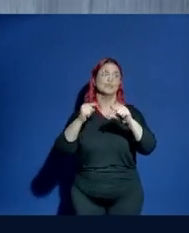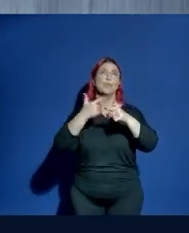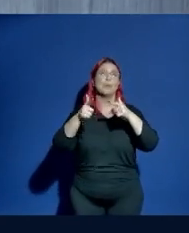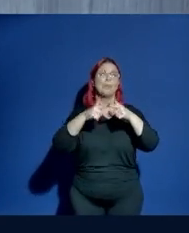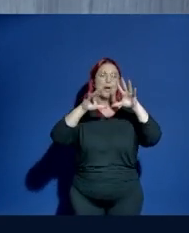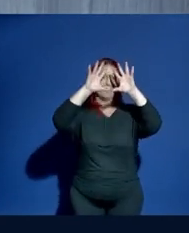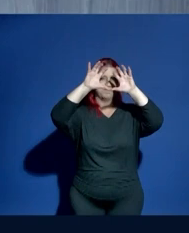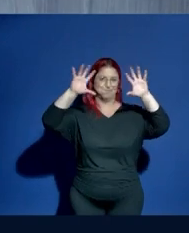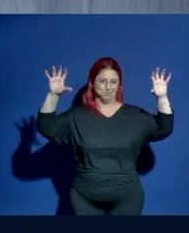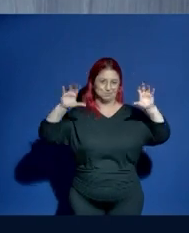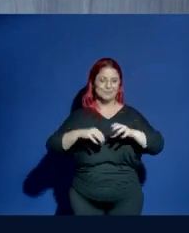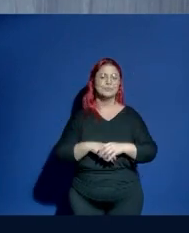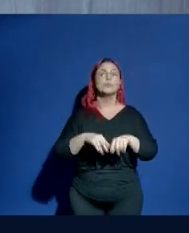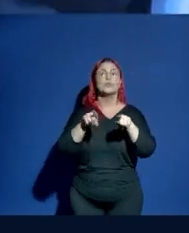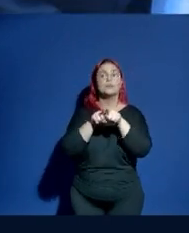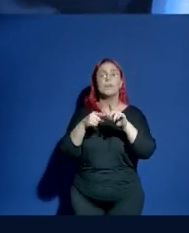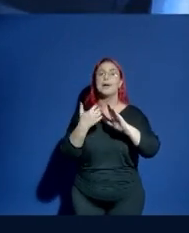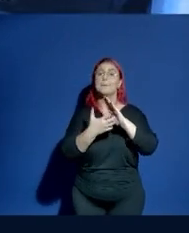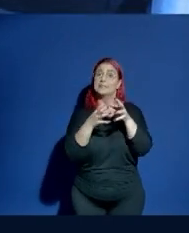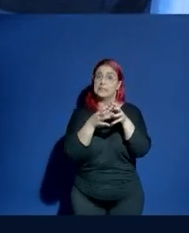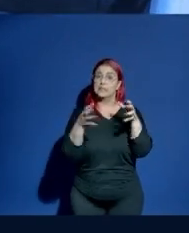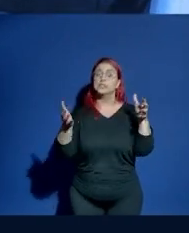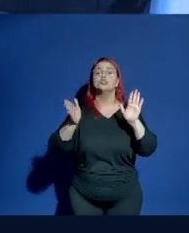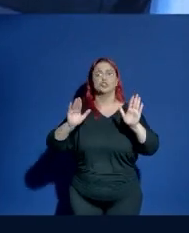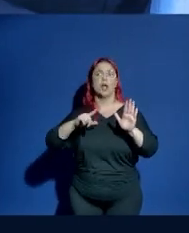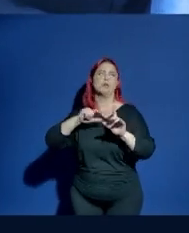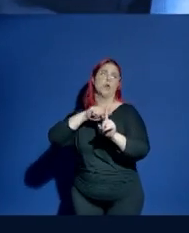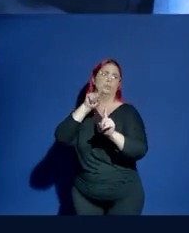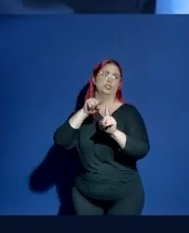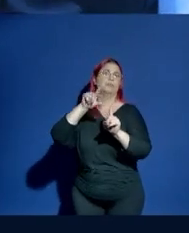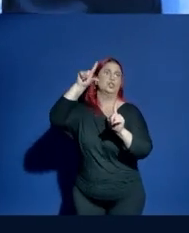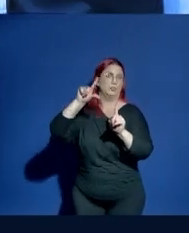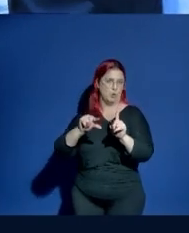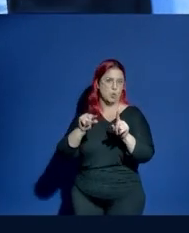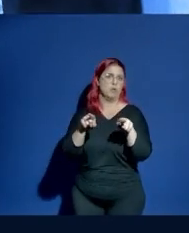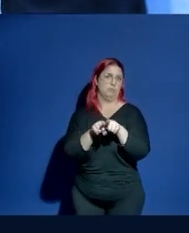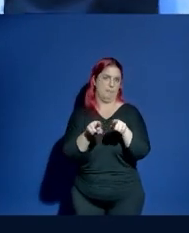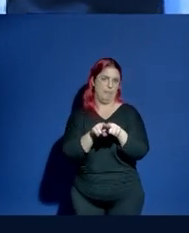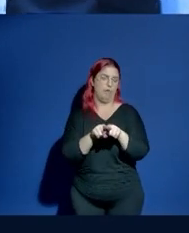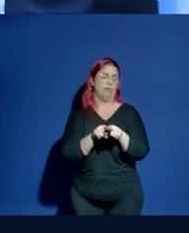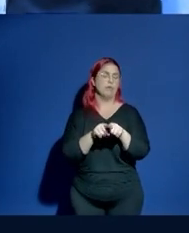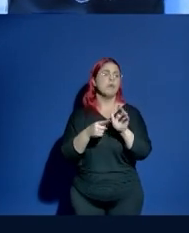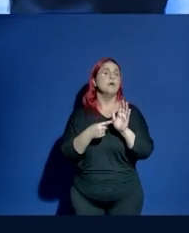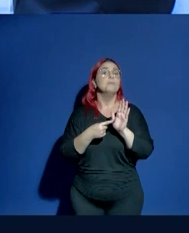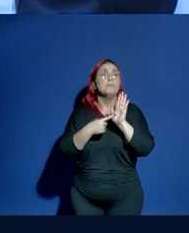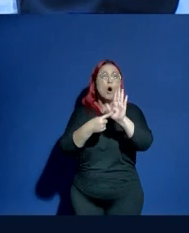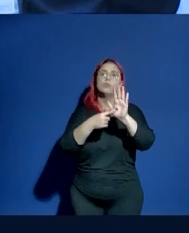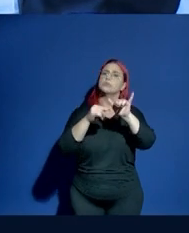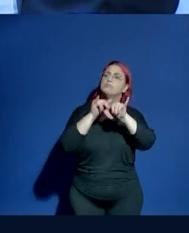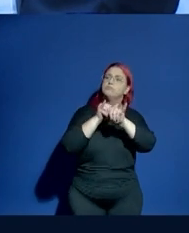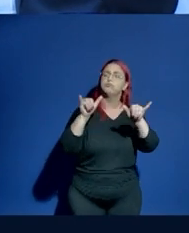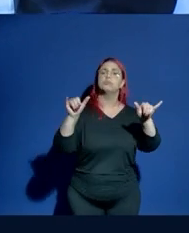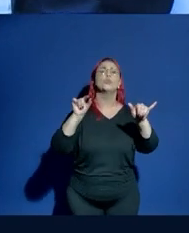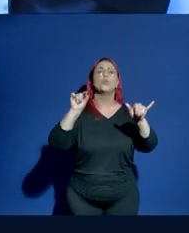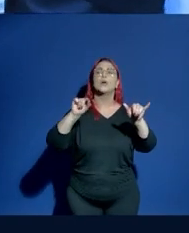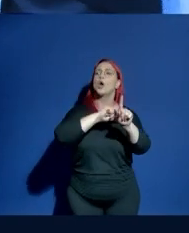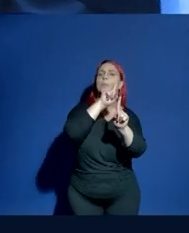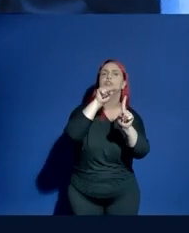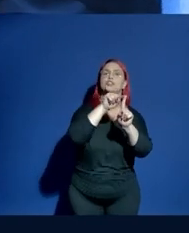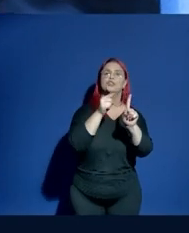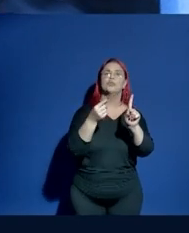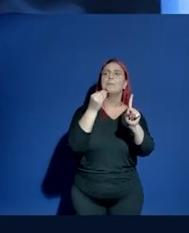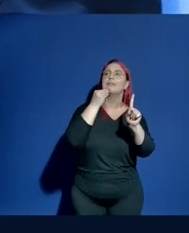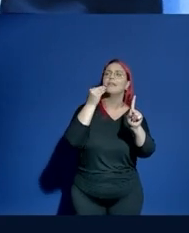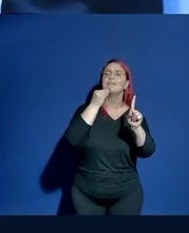multinacionais as grandes empresas nacionais também já tem as suas metas de adição já colocam claramente publicamente Quais são as suas